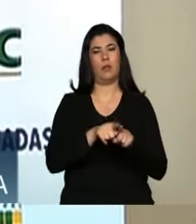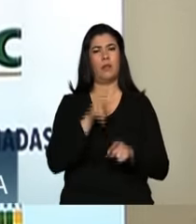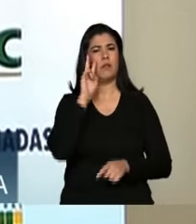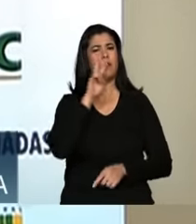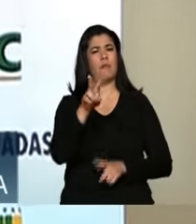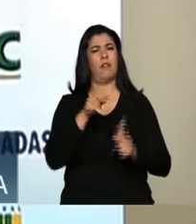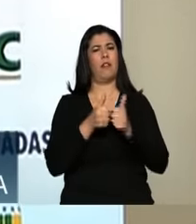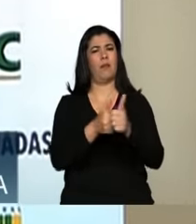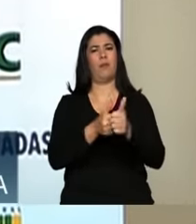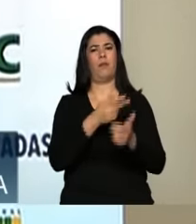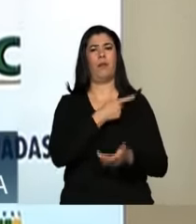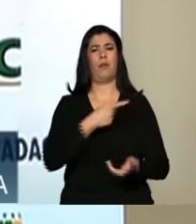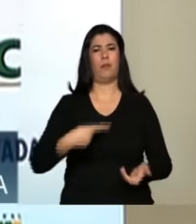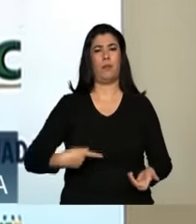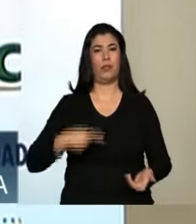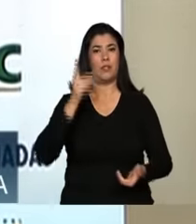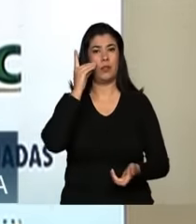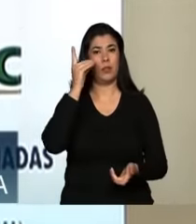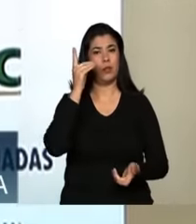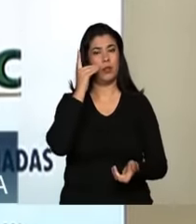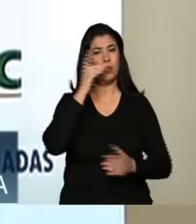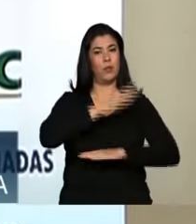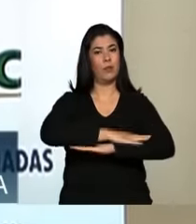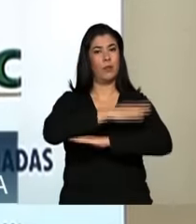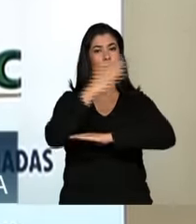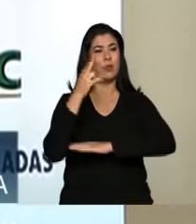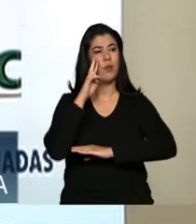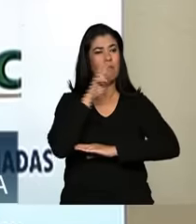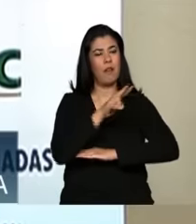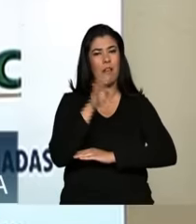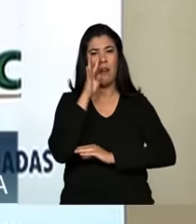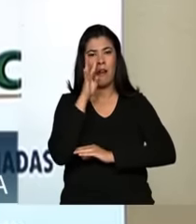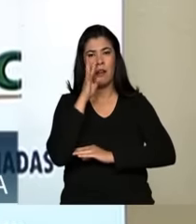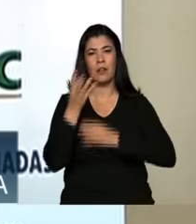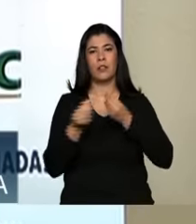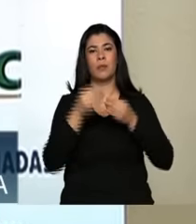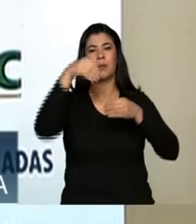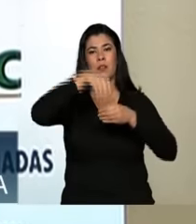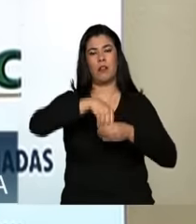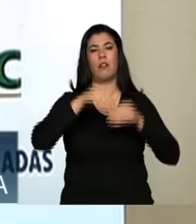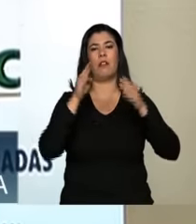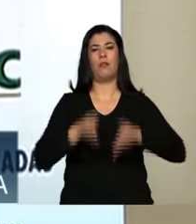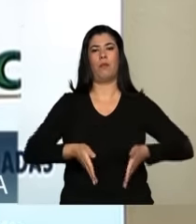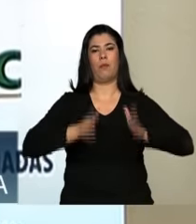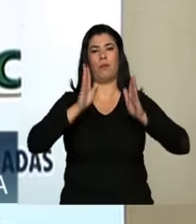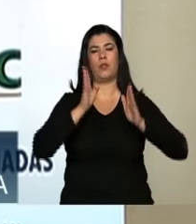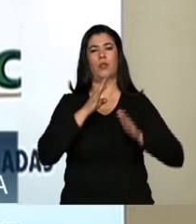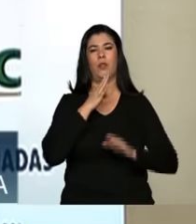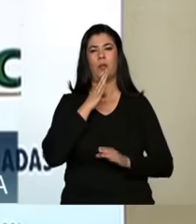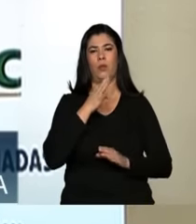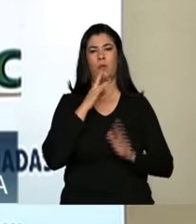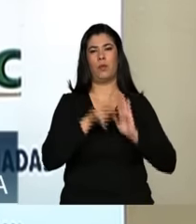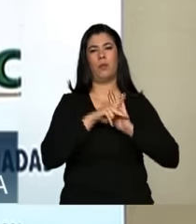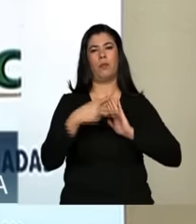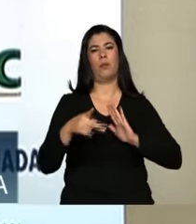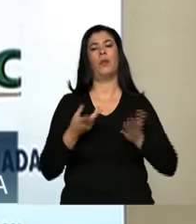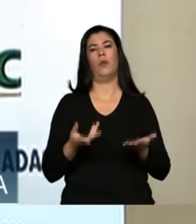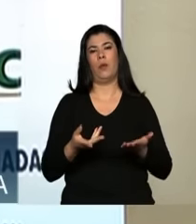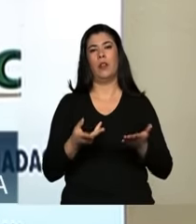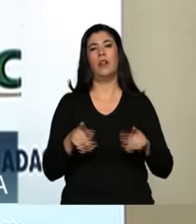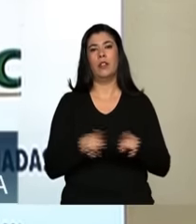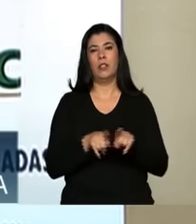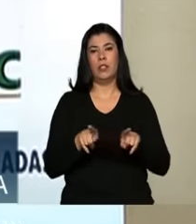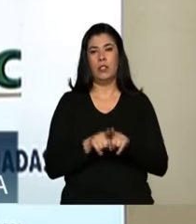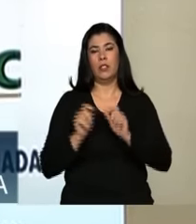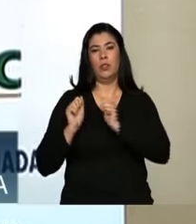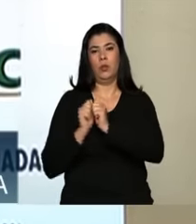janela do residencial, de um apartamento de um residencial, já conheceu o apartamento, provavelmente